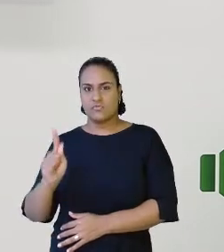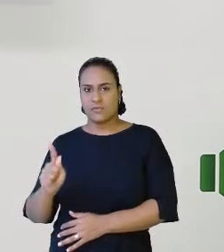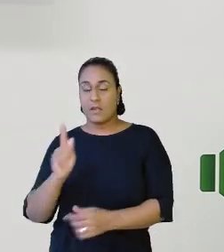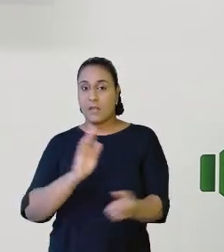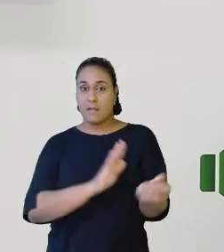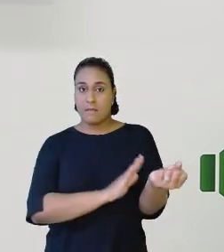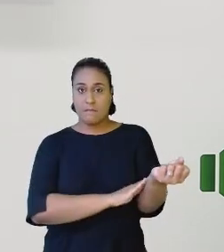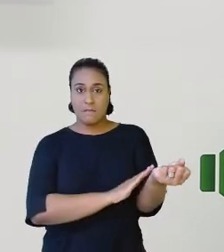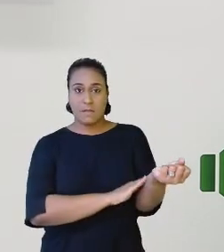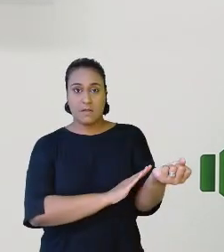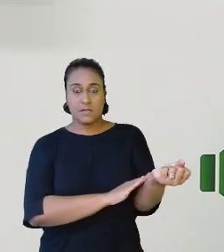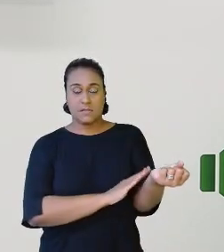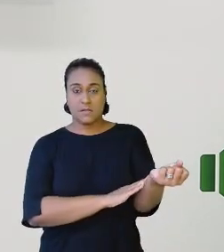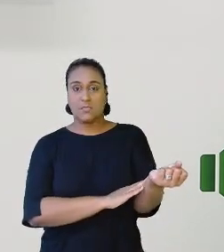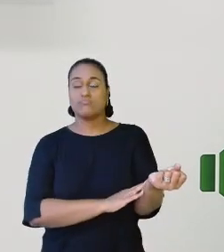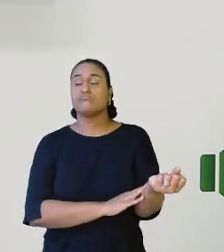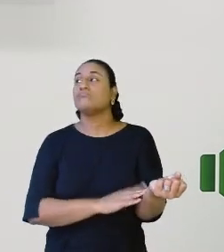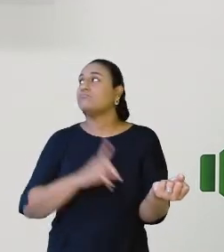pressão